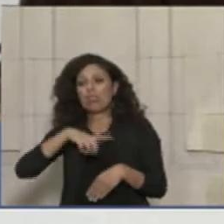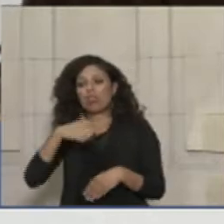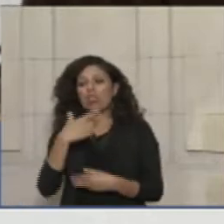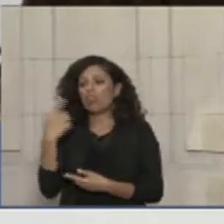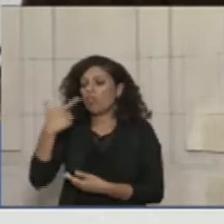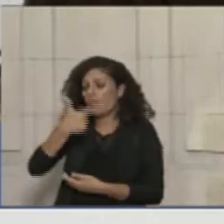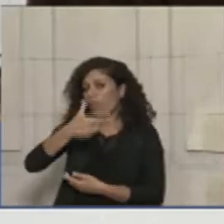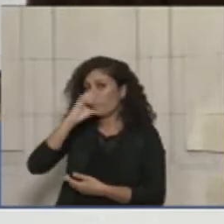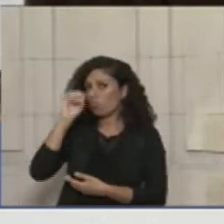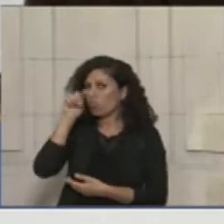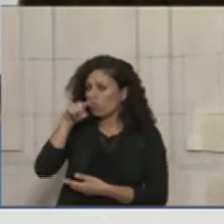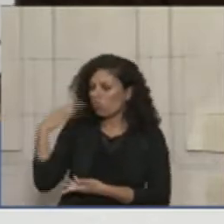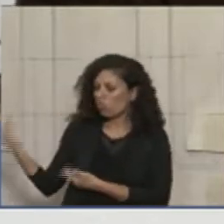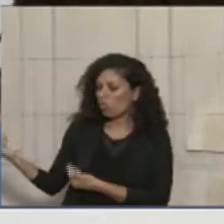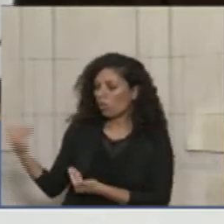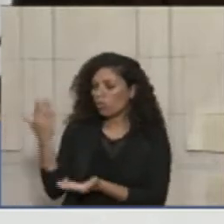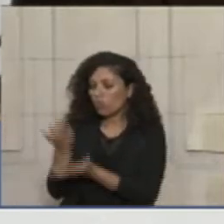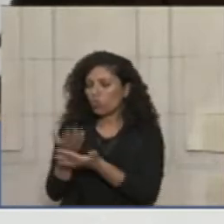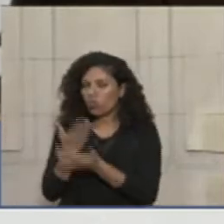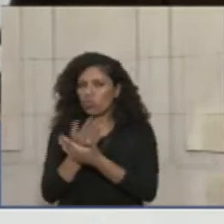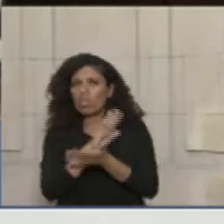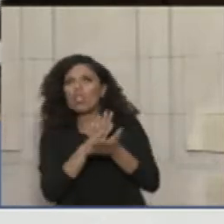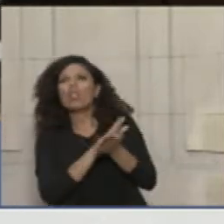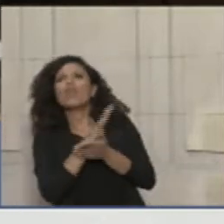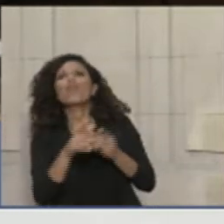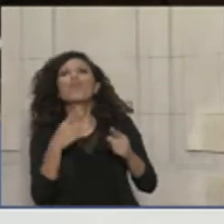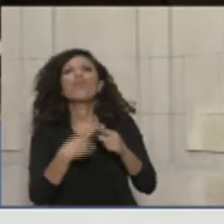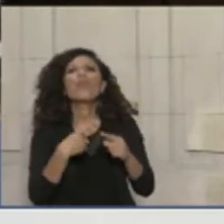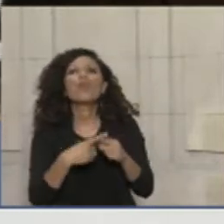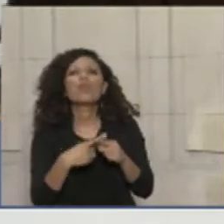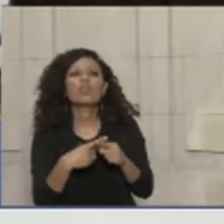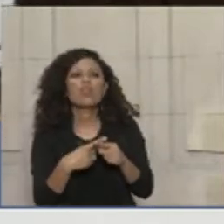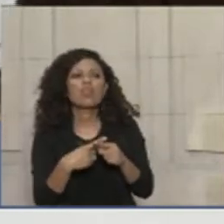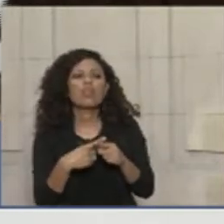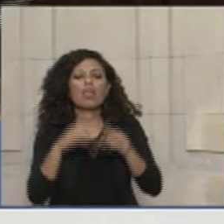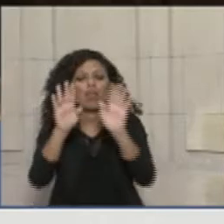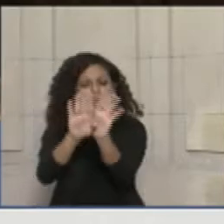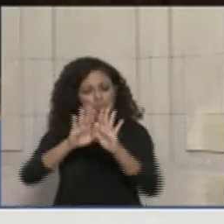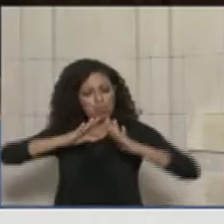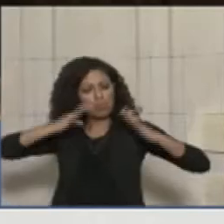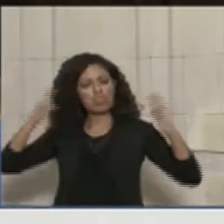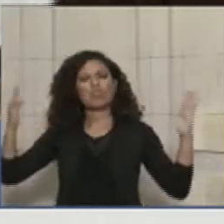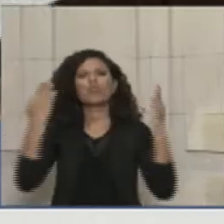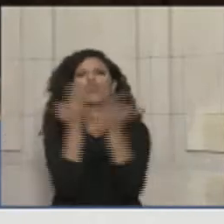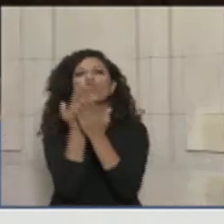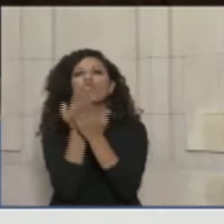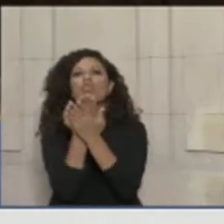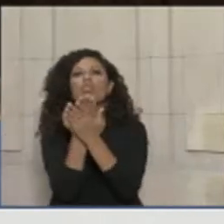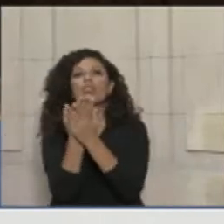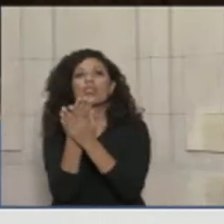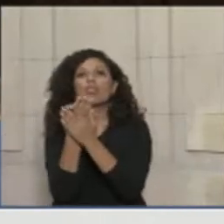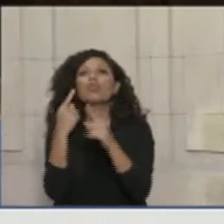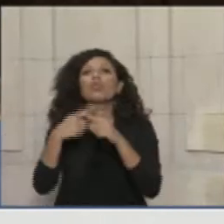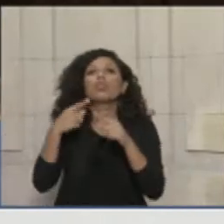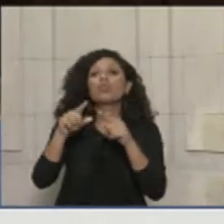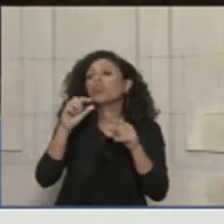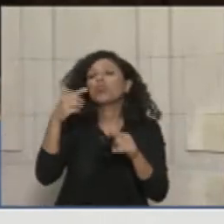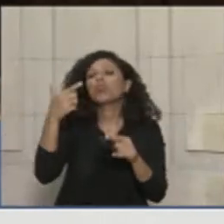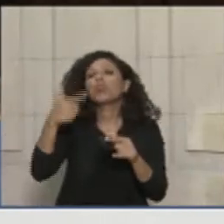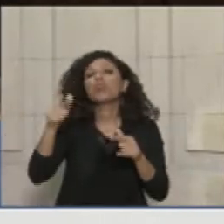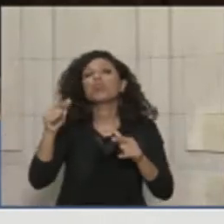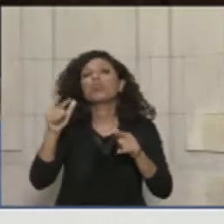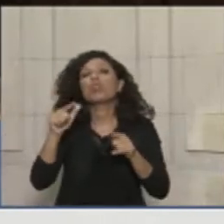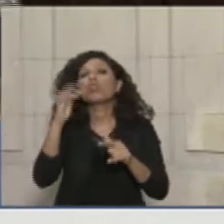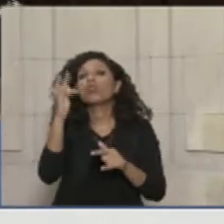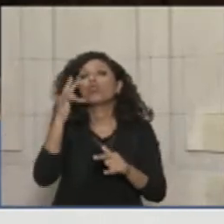na escola, no sistema de educação, por que não reabrir essas escolas? Por que não dar perspectiva para a nossa